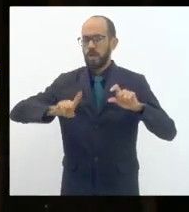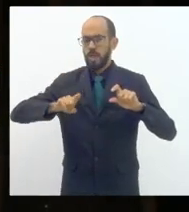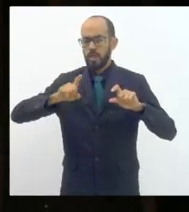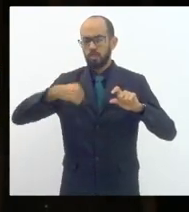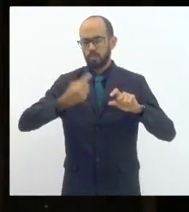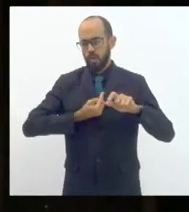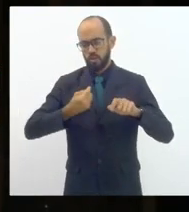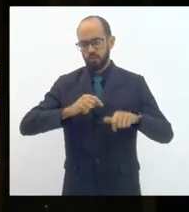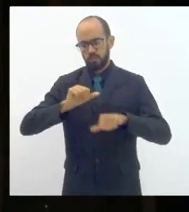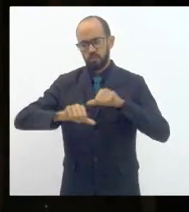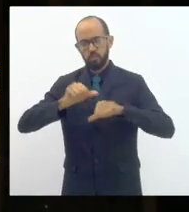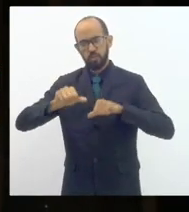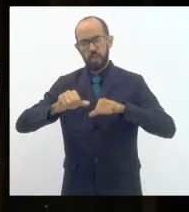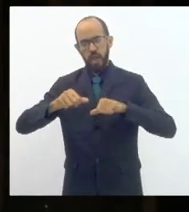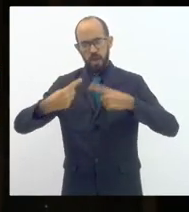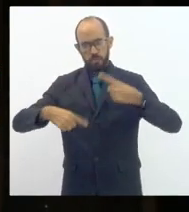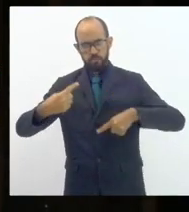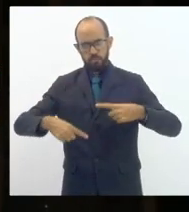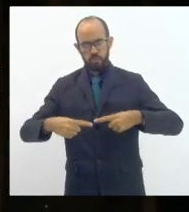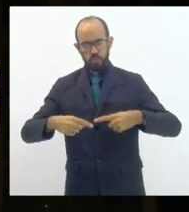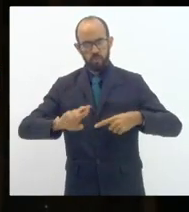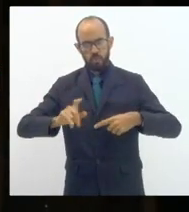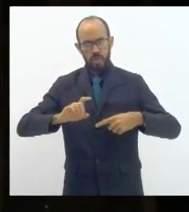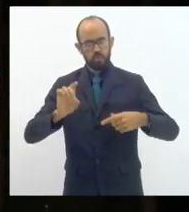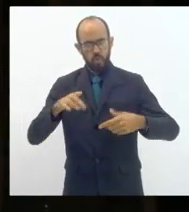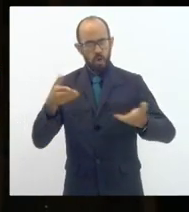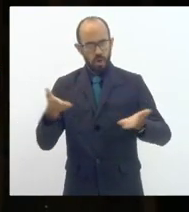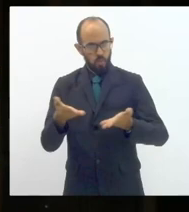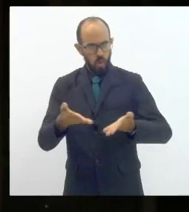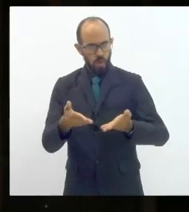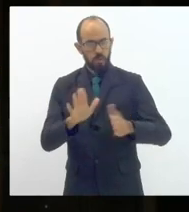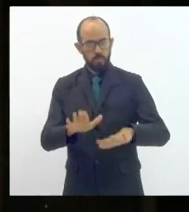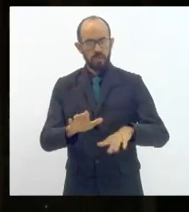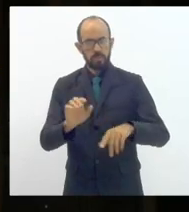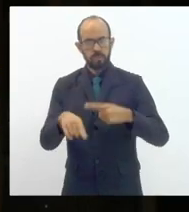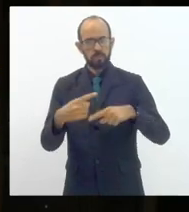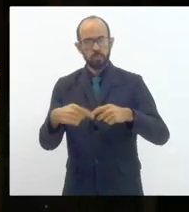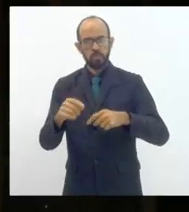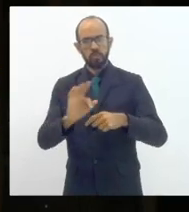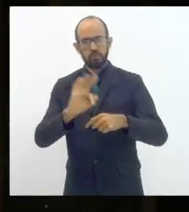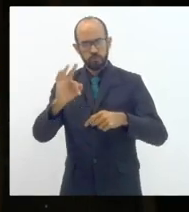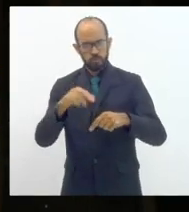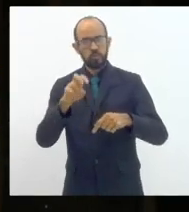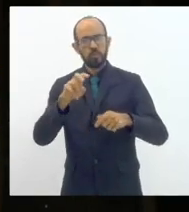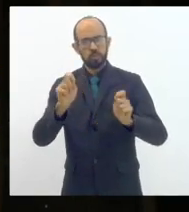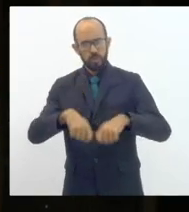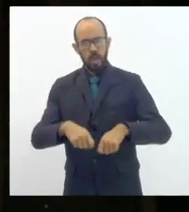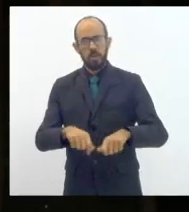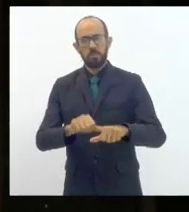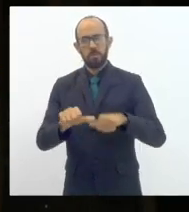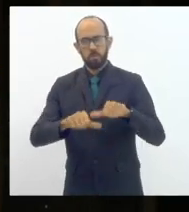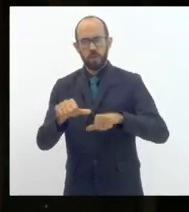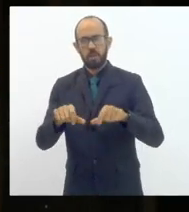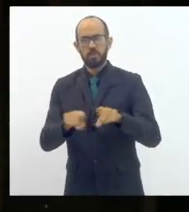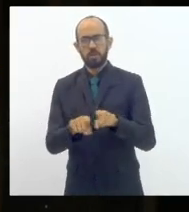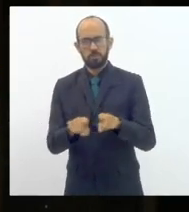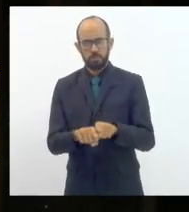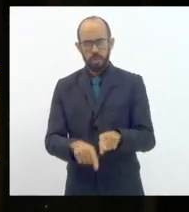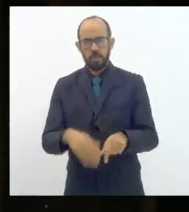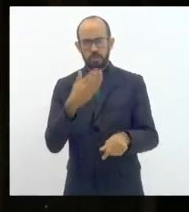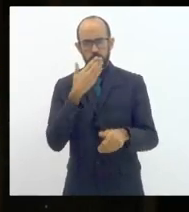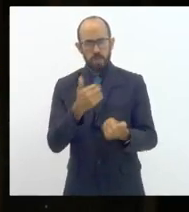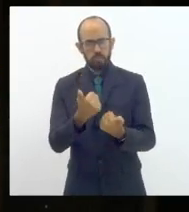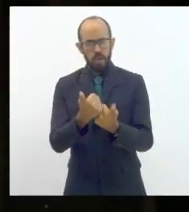futuro da política. Não essa política que a gente está vendo agora, mas o jovem vai poder mudar. Então, eu peço o